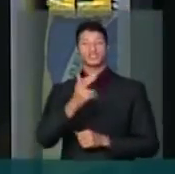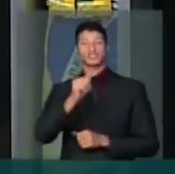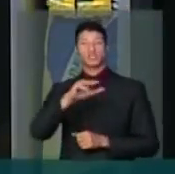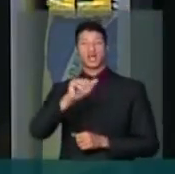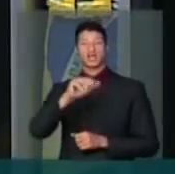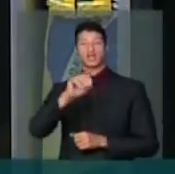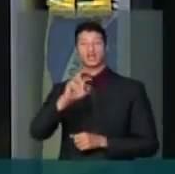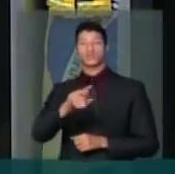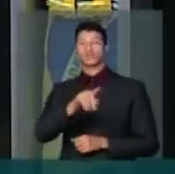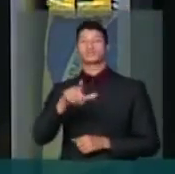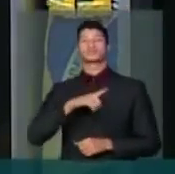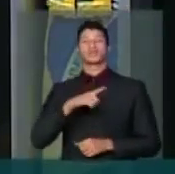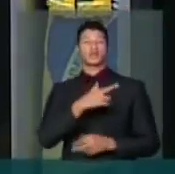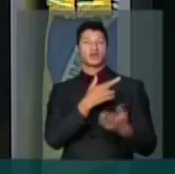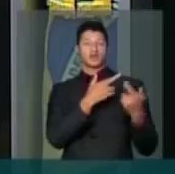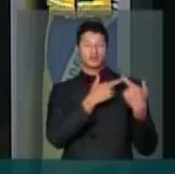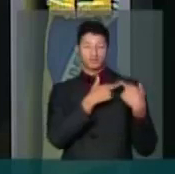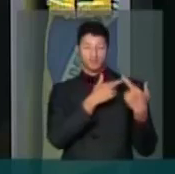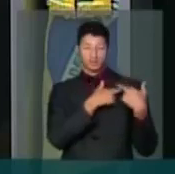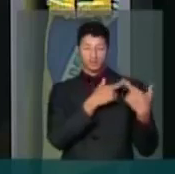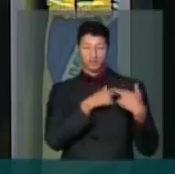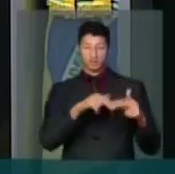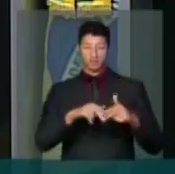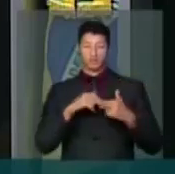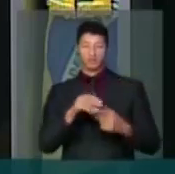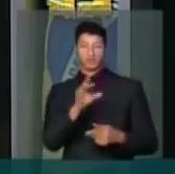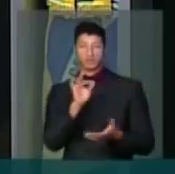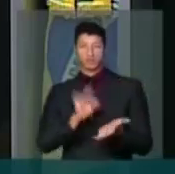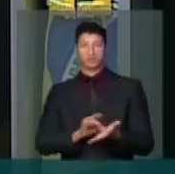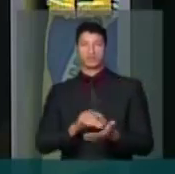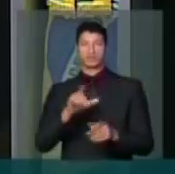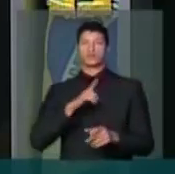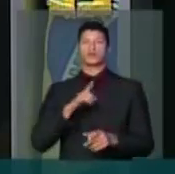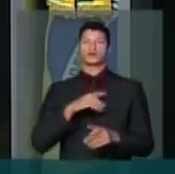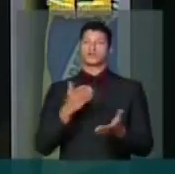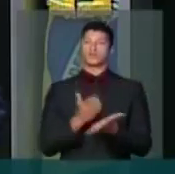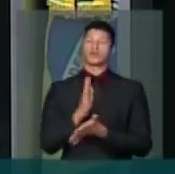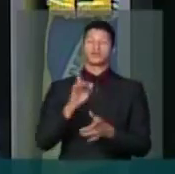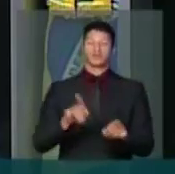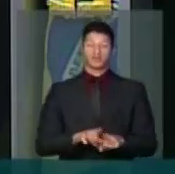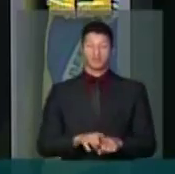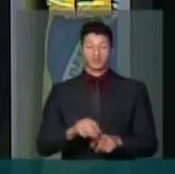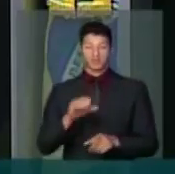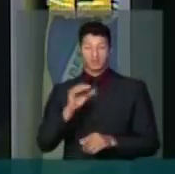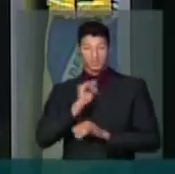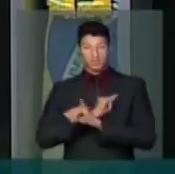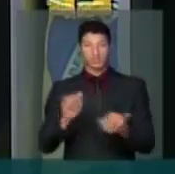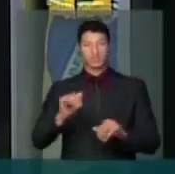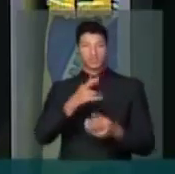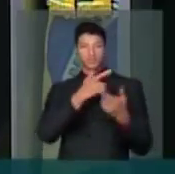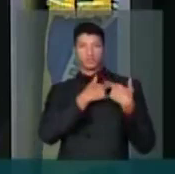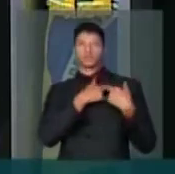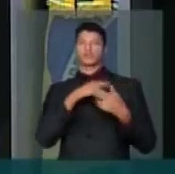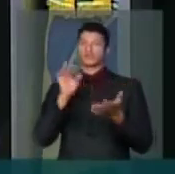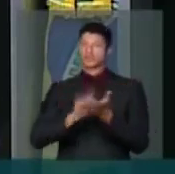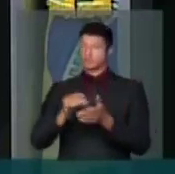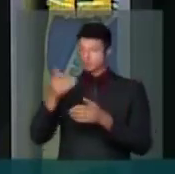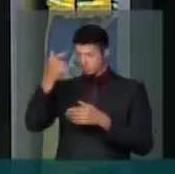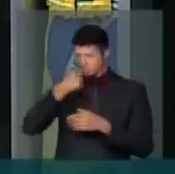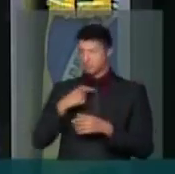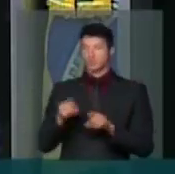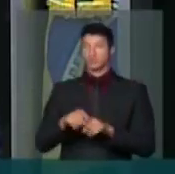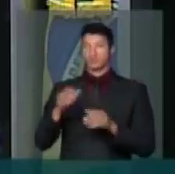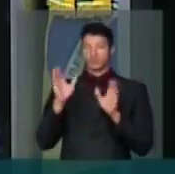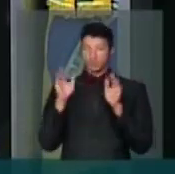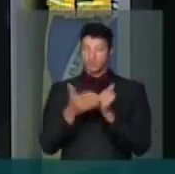Vossa Excelência terá a responsabilidade pela função de exerce de passar de ser autor a ser réu e conivente